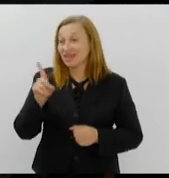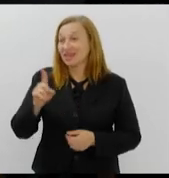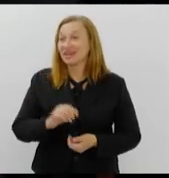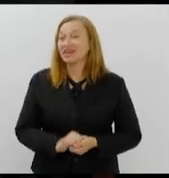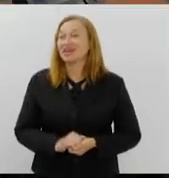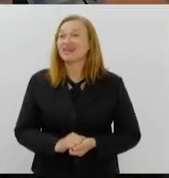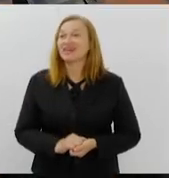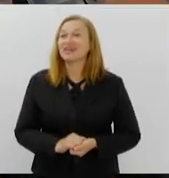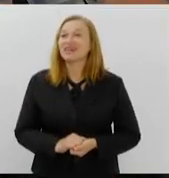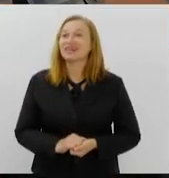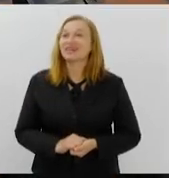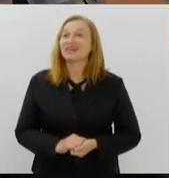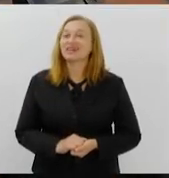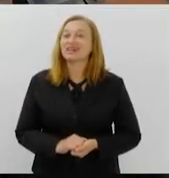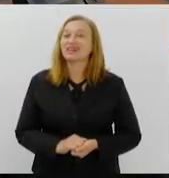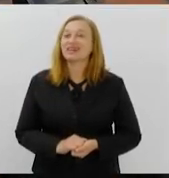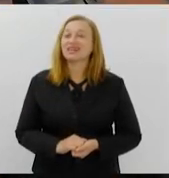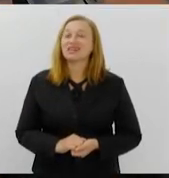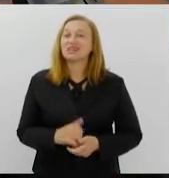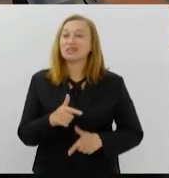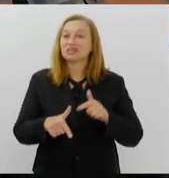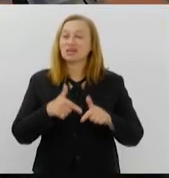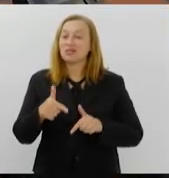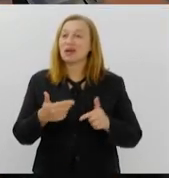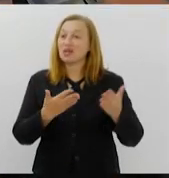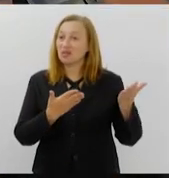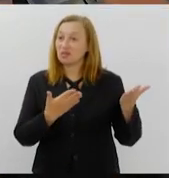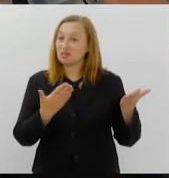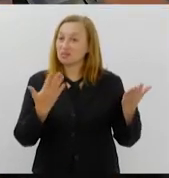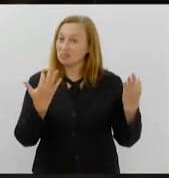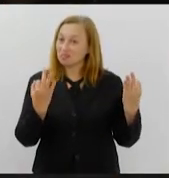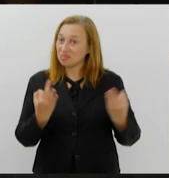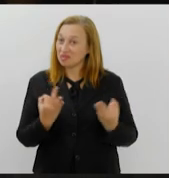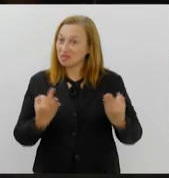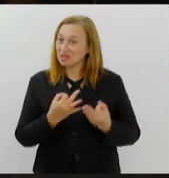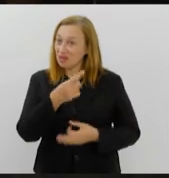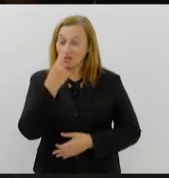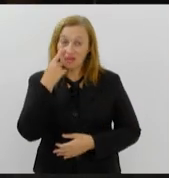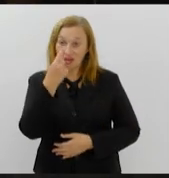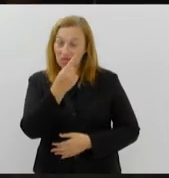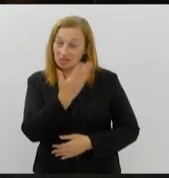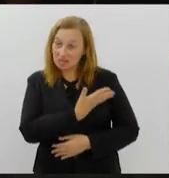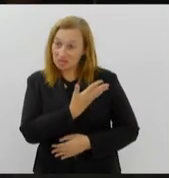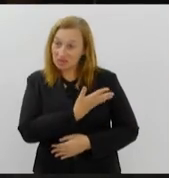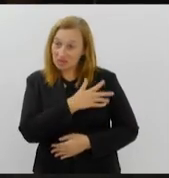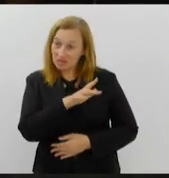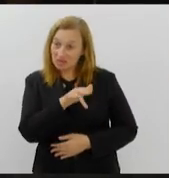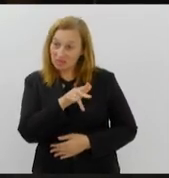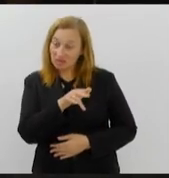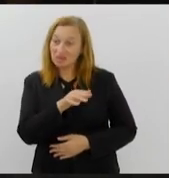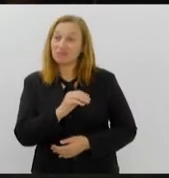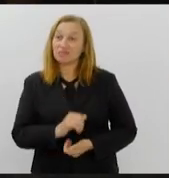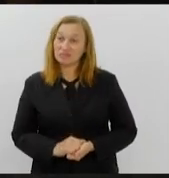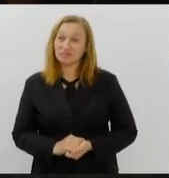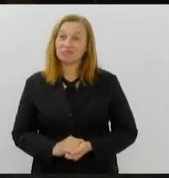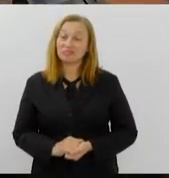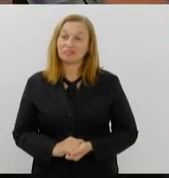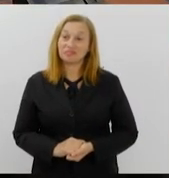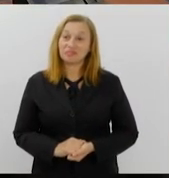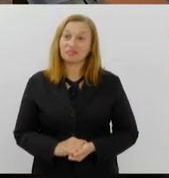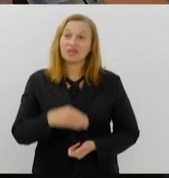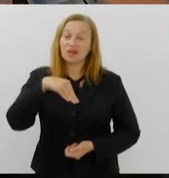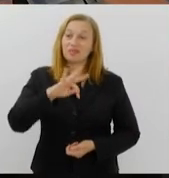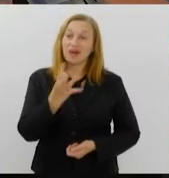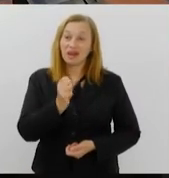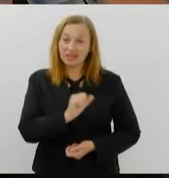lá, exerceu a função com maestria, delegado, o Amin lá. É. Nosso amigo, irmão. Marta e Amin. E Marta